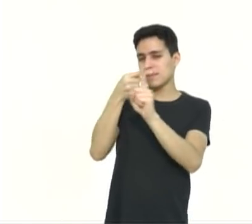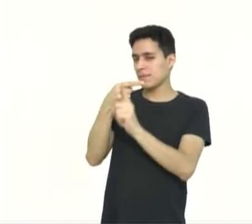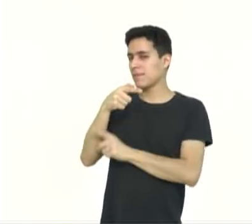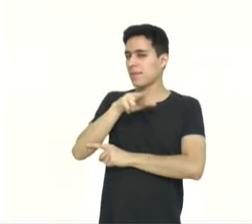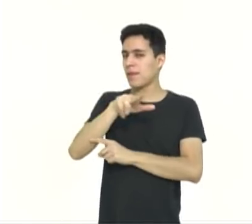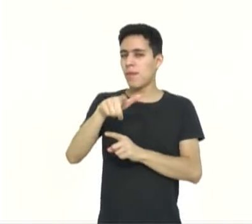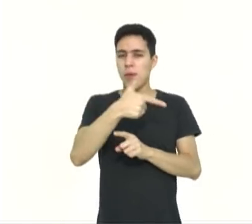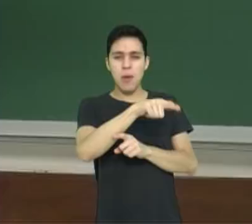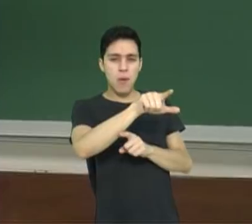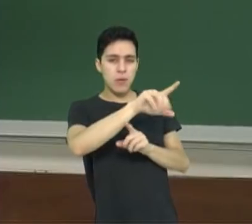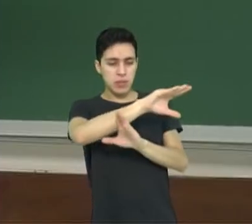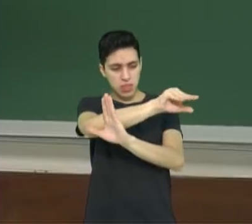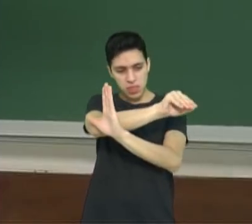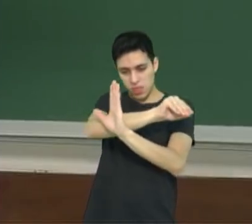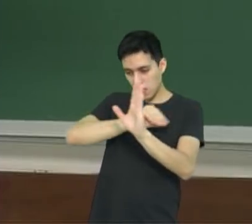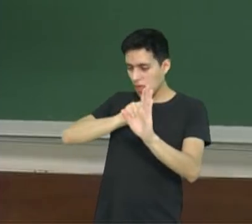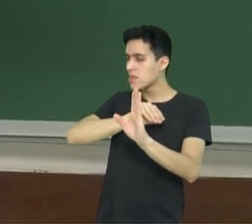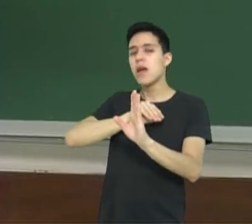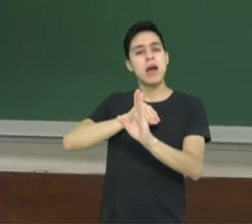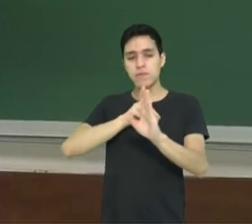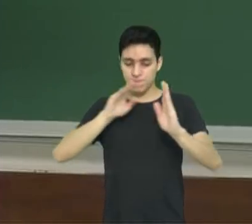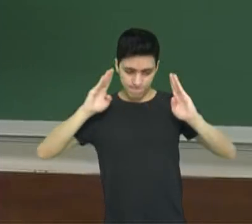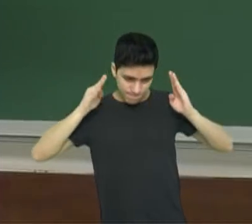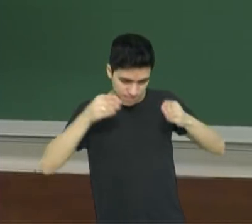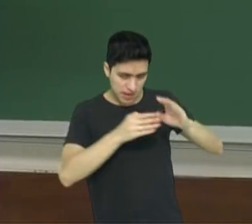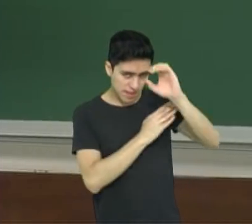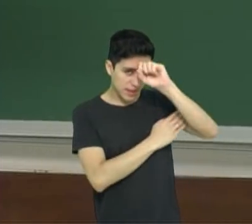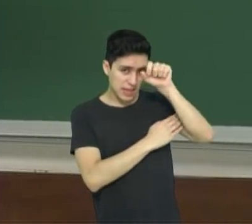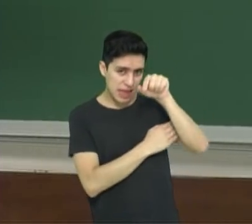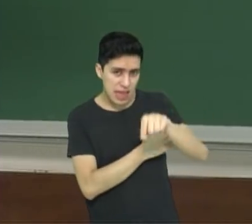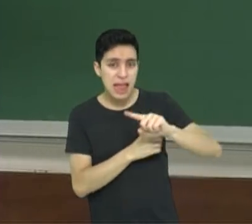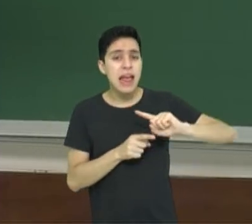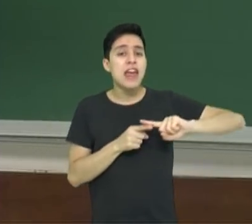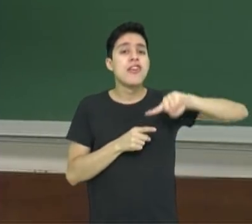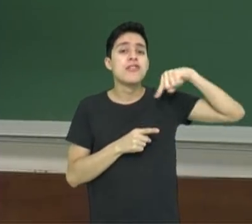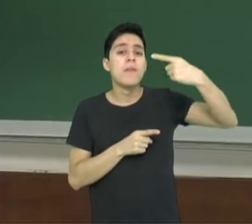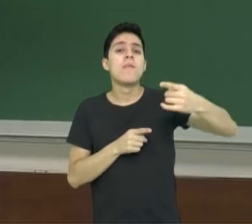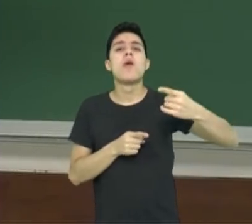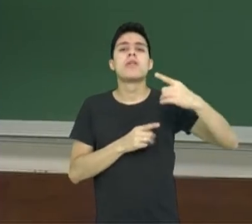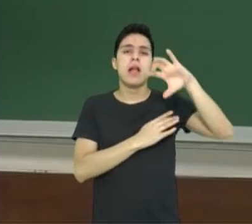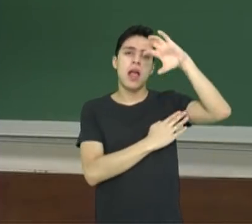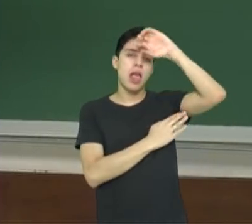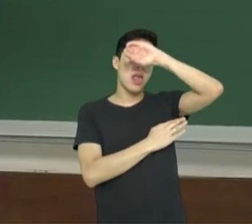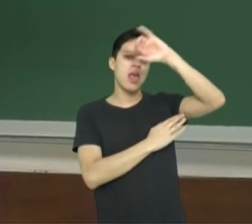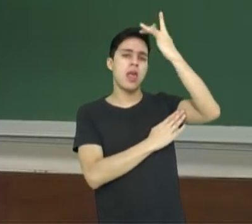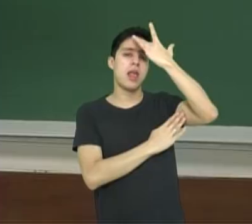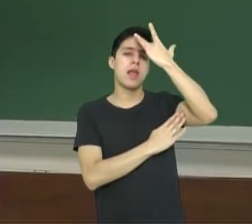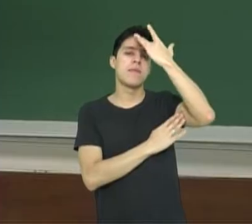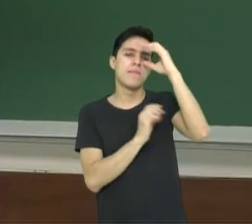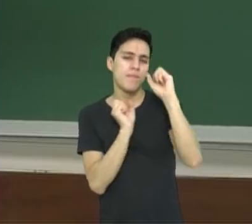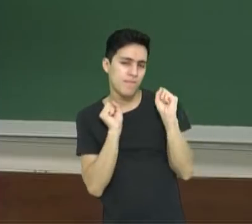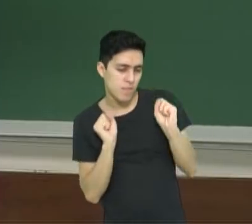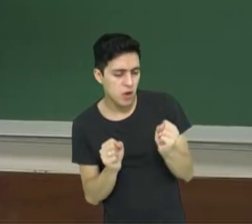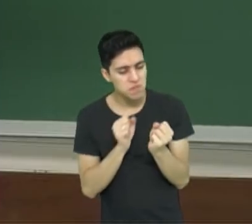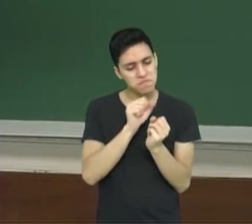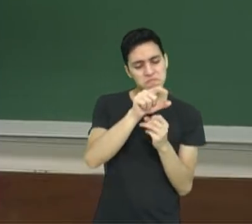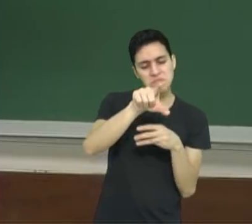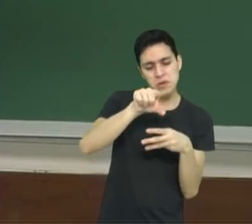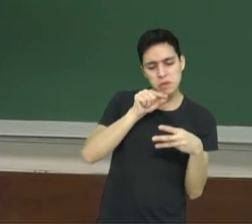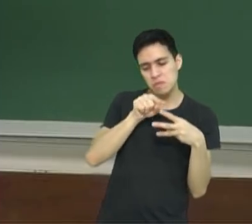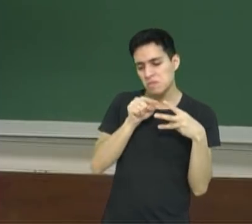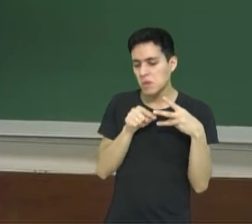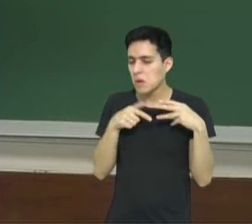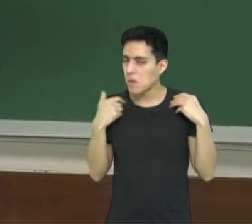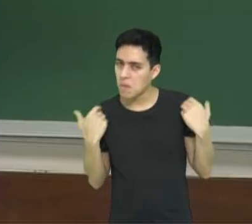resolver pelo outro, tá? Nós vamos aprender esse. Depois que você aprender, aí você pode escolher qual você quer,